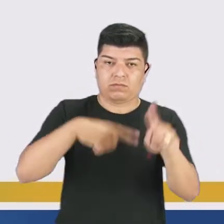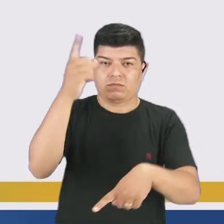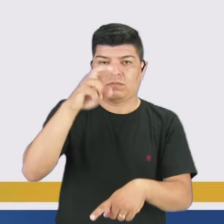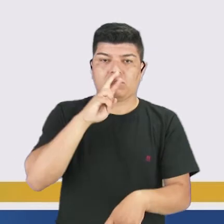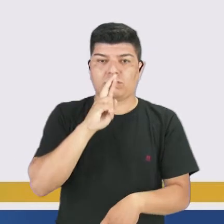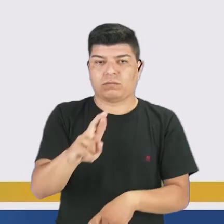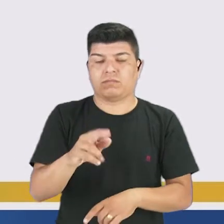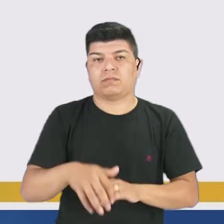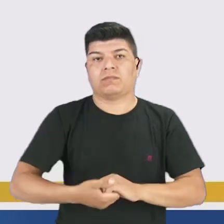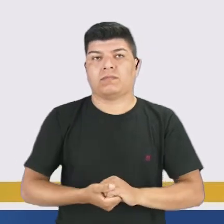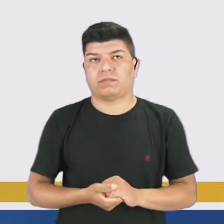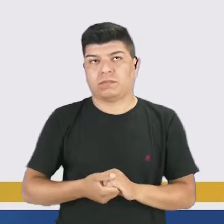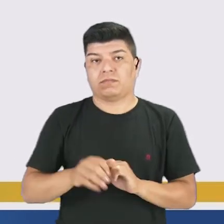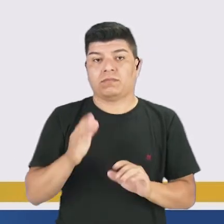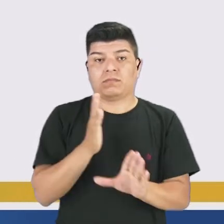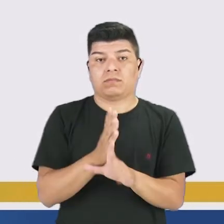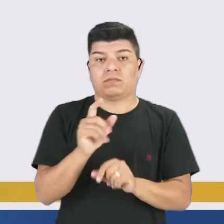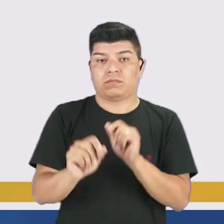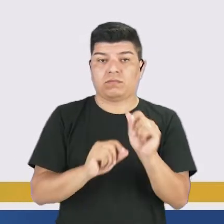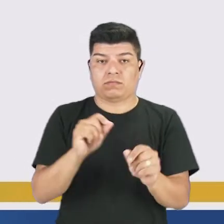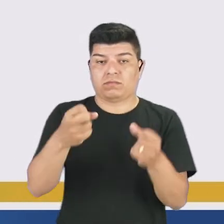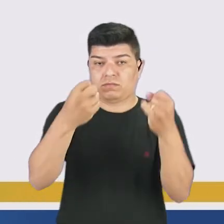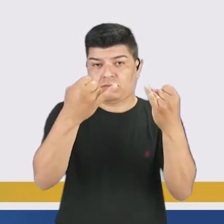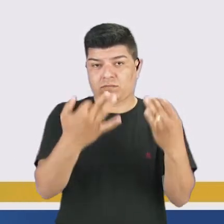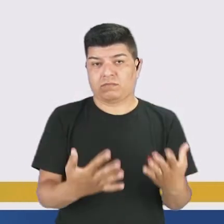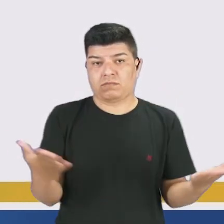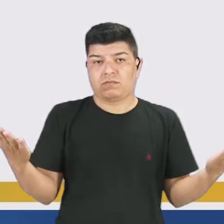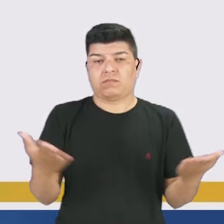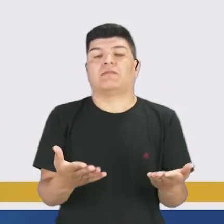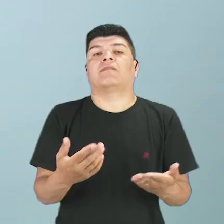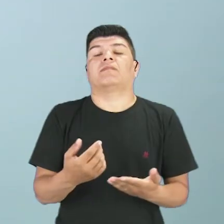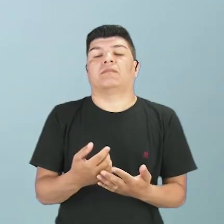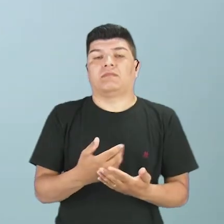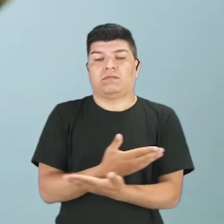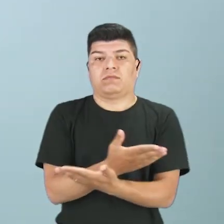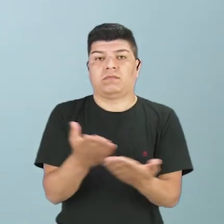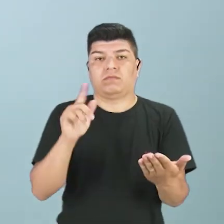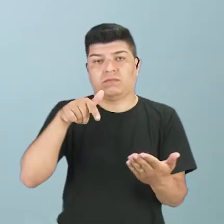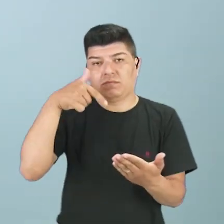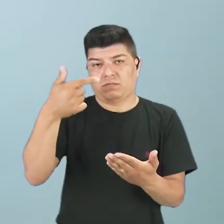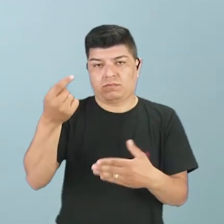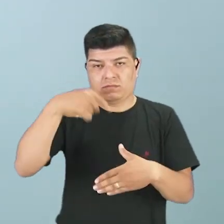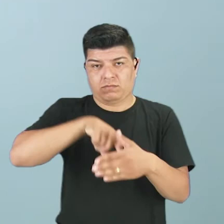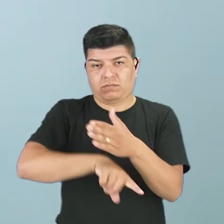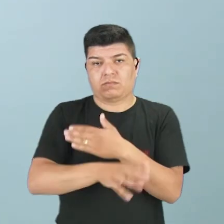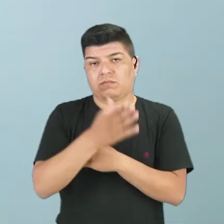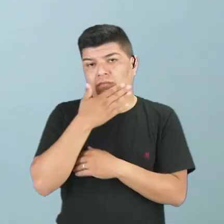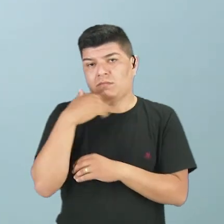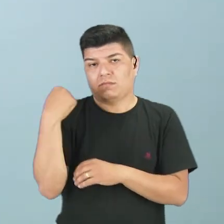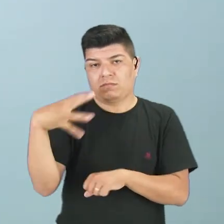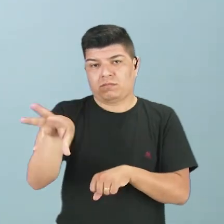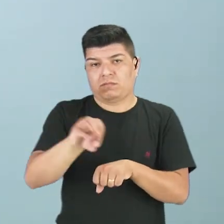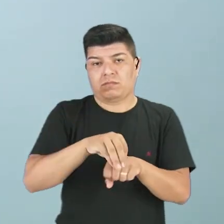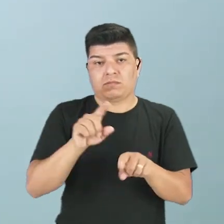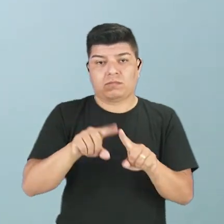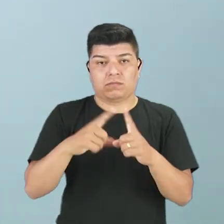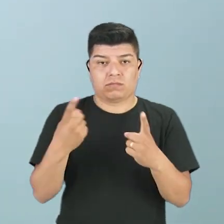nas respostas, baseado no que a gente acabou de ver agora. Claro que você depois pode se aprofundar melhor, isso aqui é